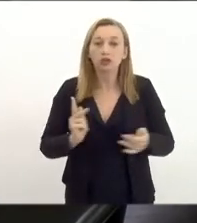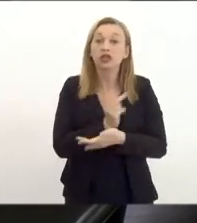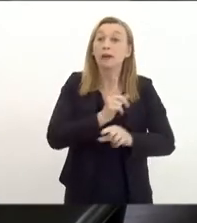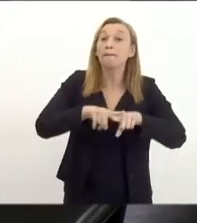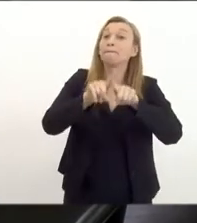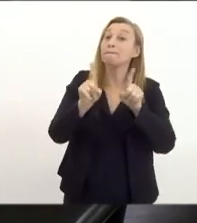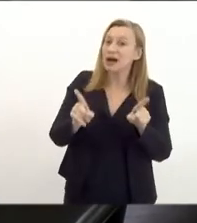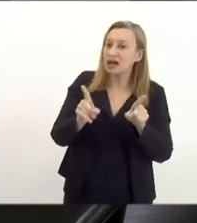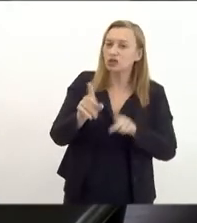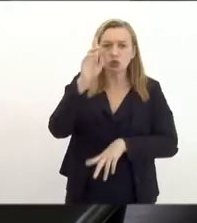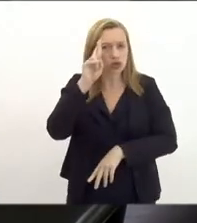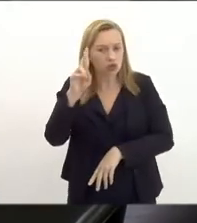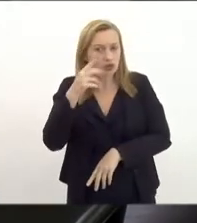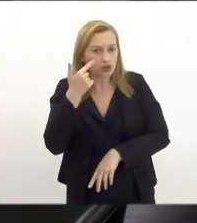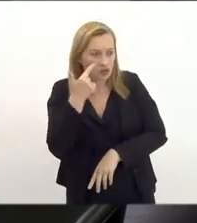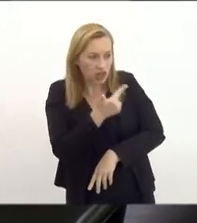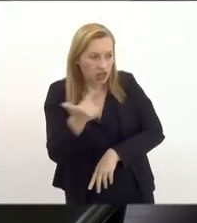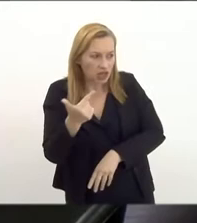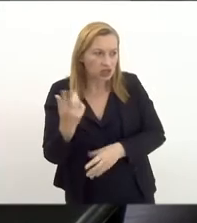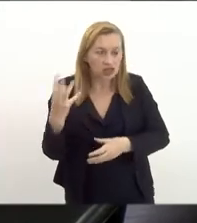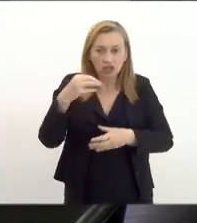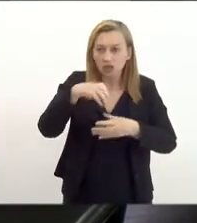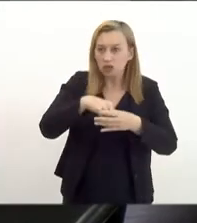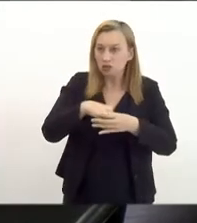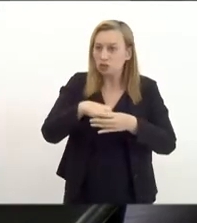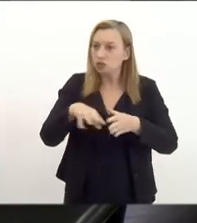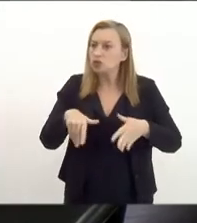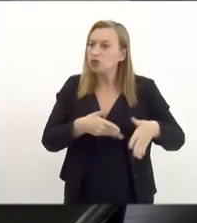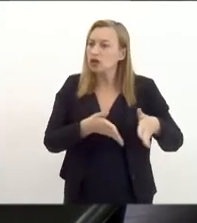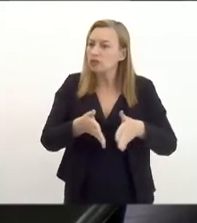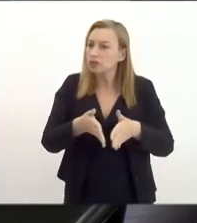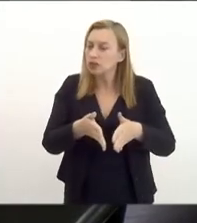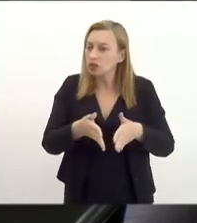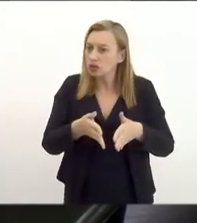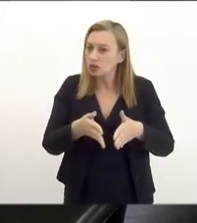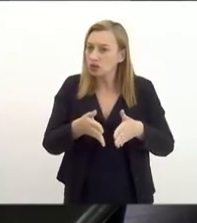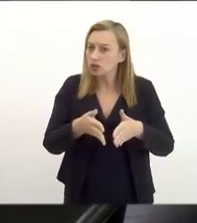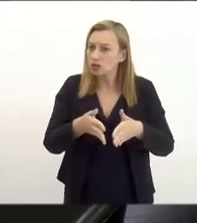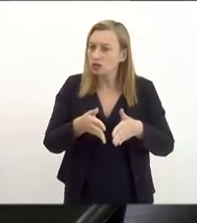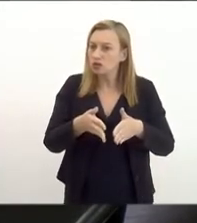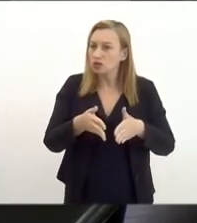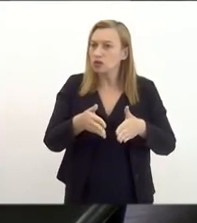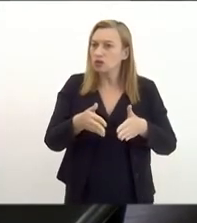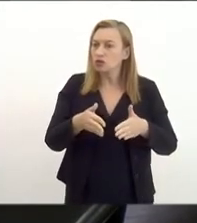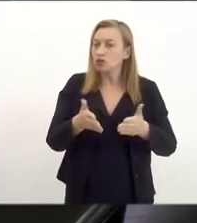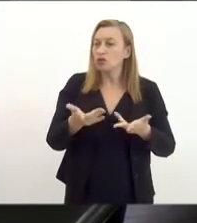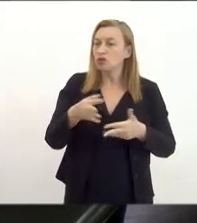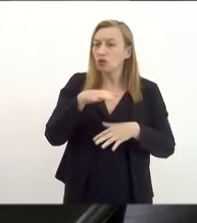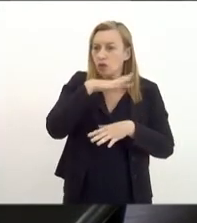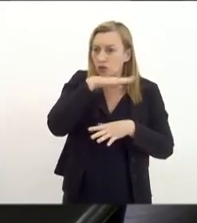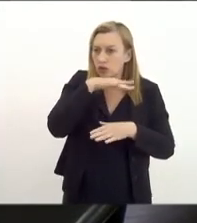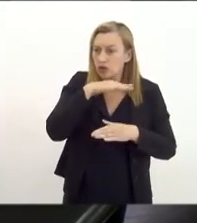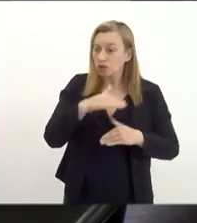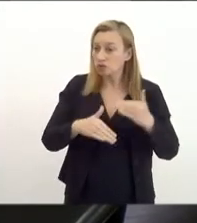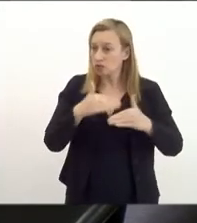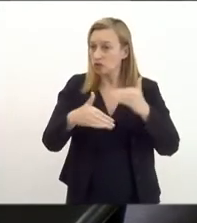mais os olhos verão que dentro do caminho crítico que um processo desse leva eles são completamente